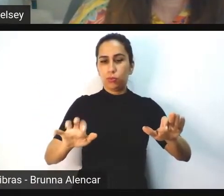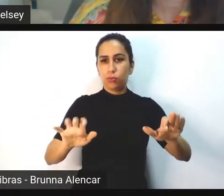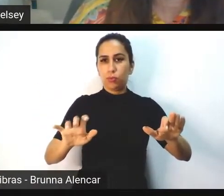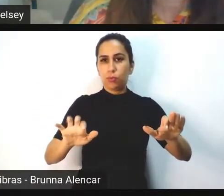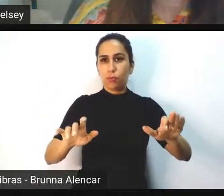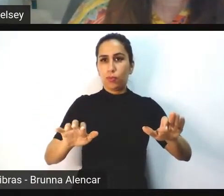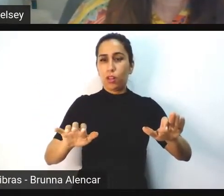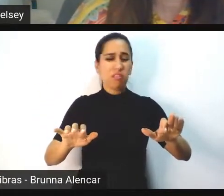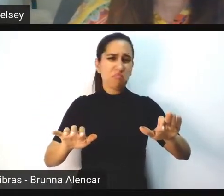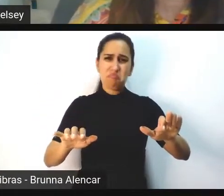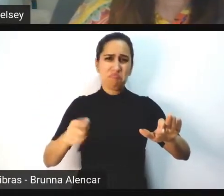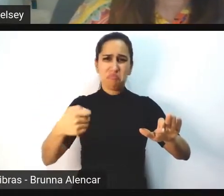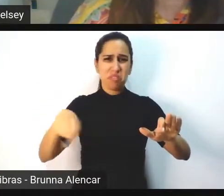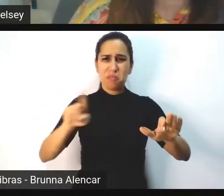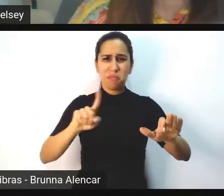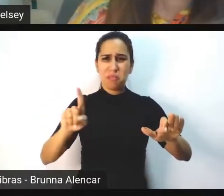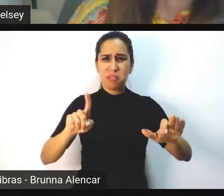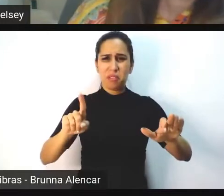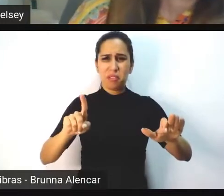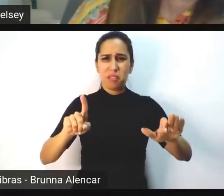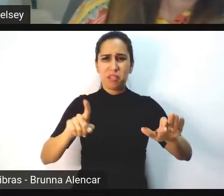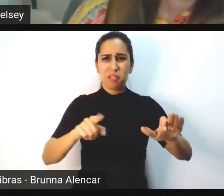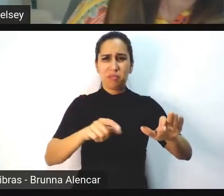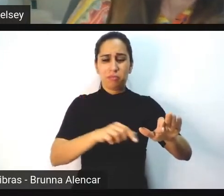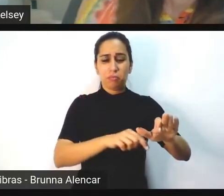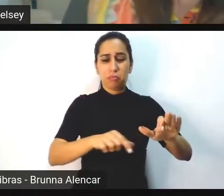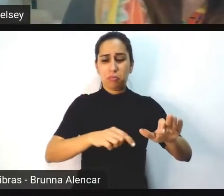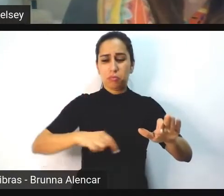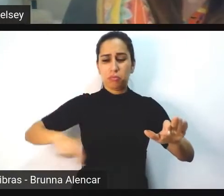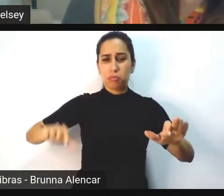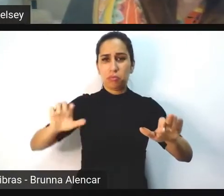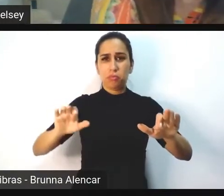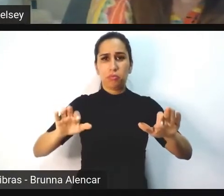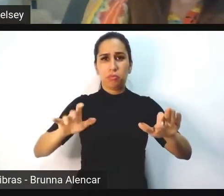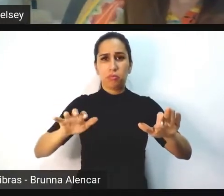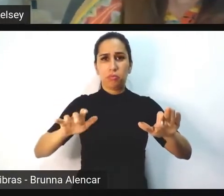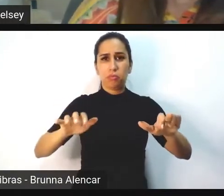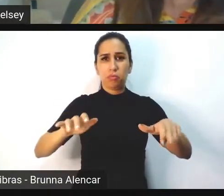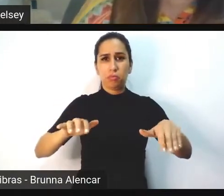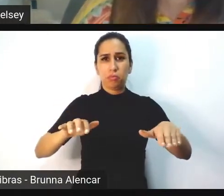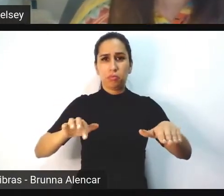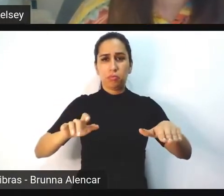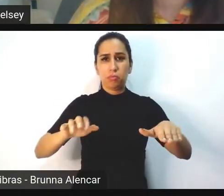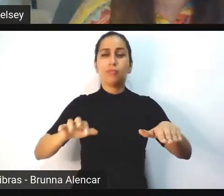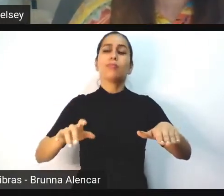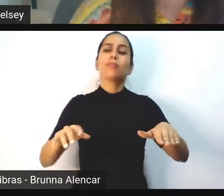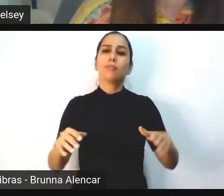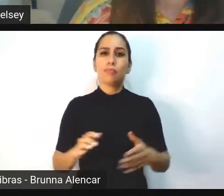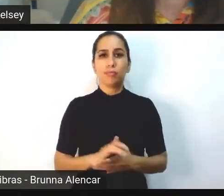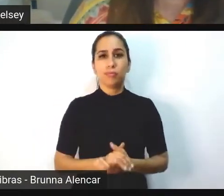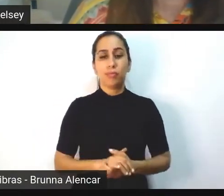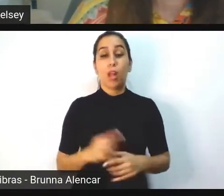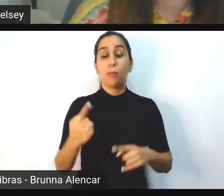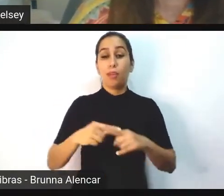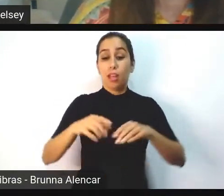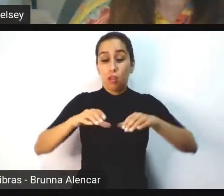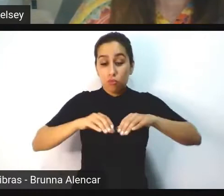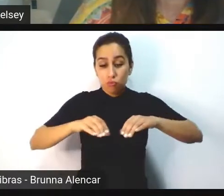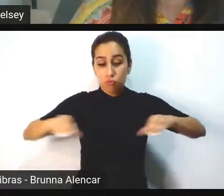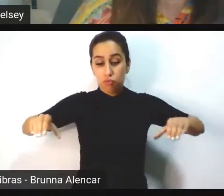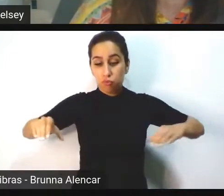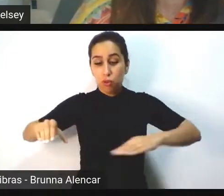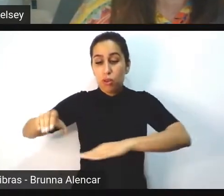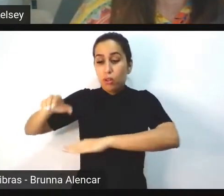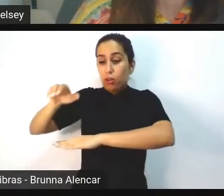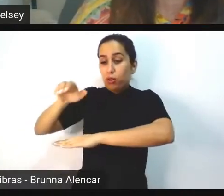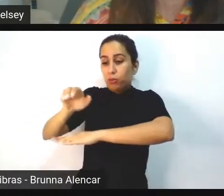digitar, ele pode existir que ele ainda neutraliza mais ainda a minha posição de punho.